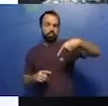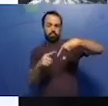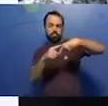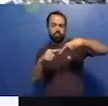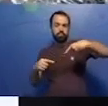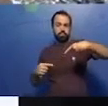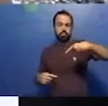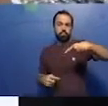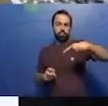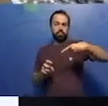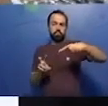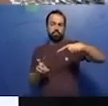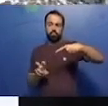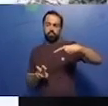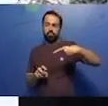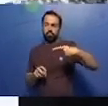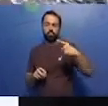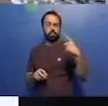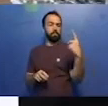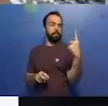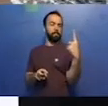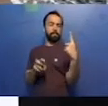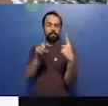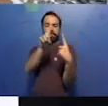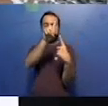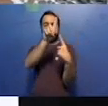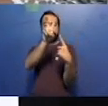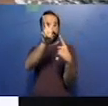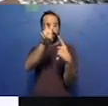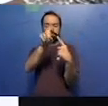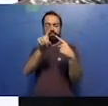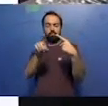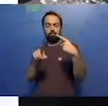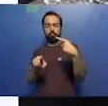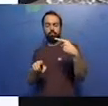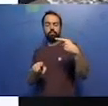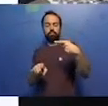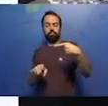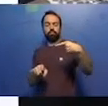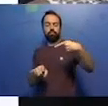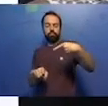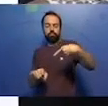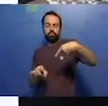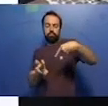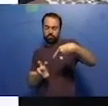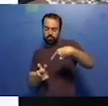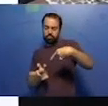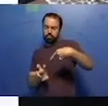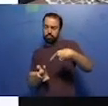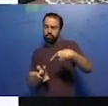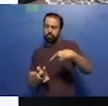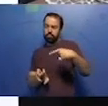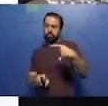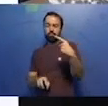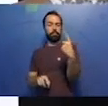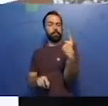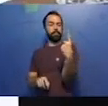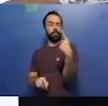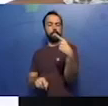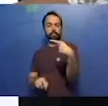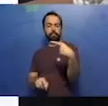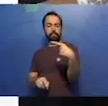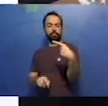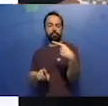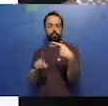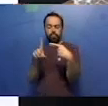minutos, ele partiu aqui do 12, ó. Então, quando ele andou até aqui, se passaram 5 minutos.